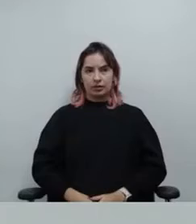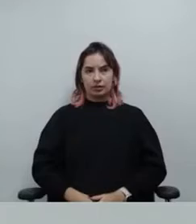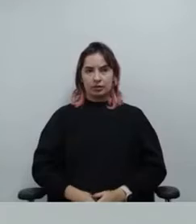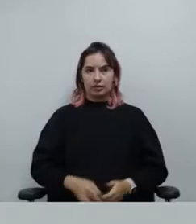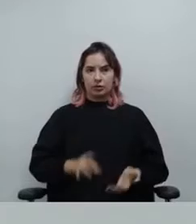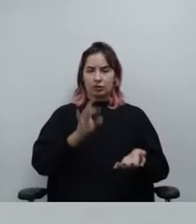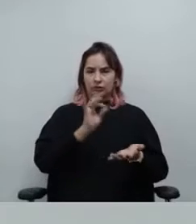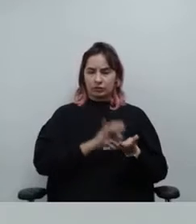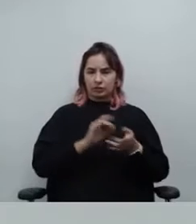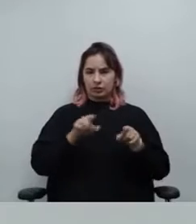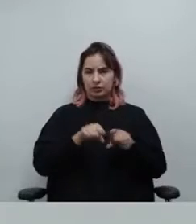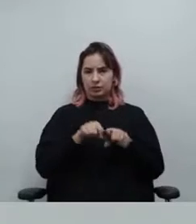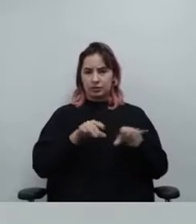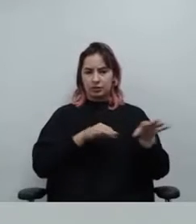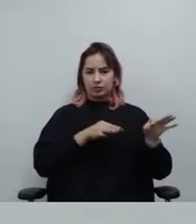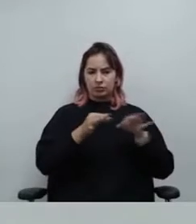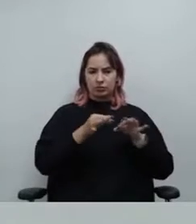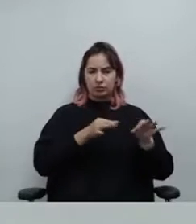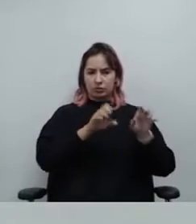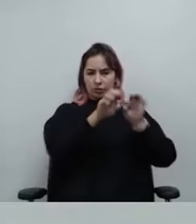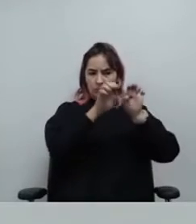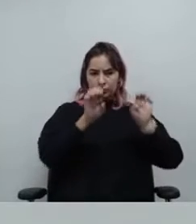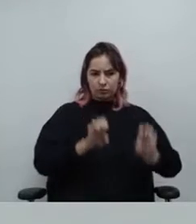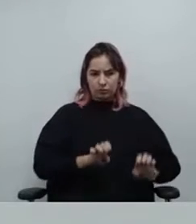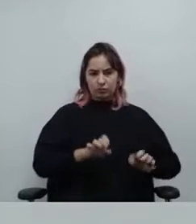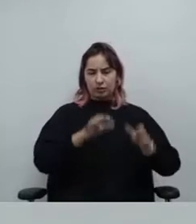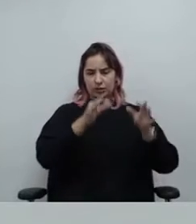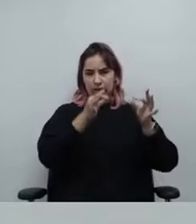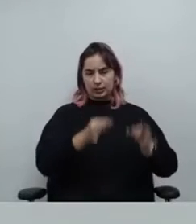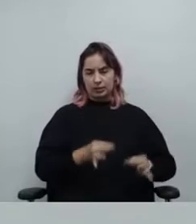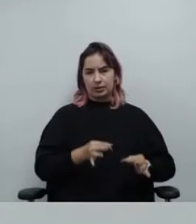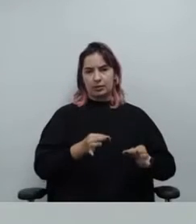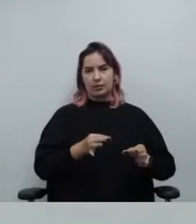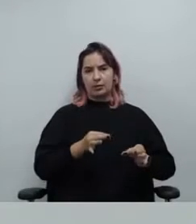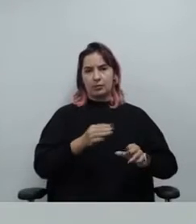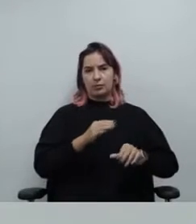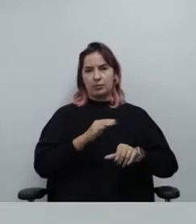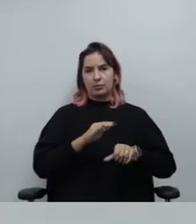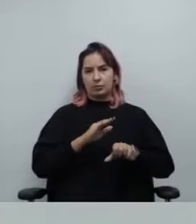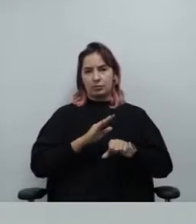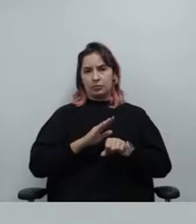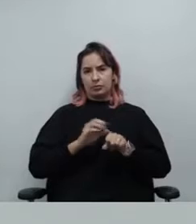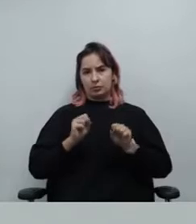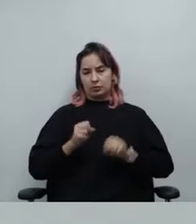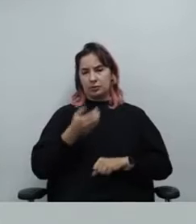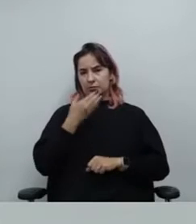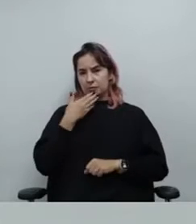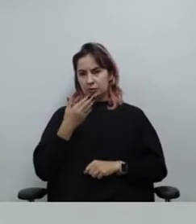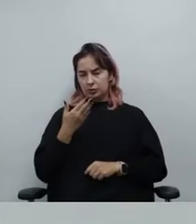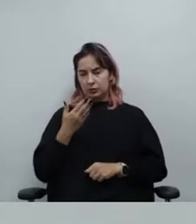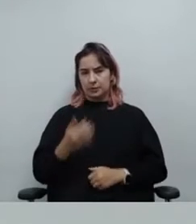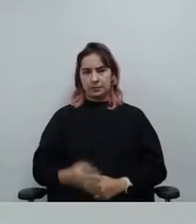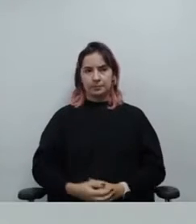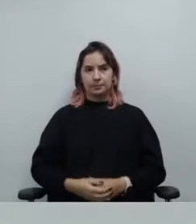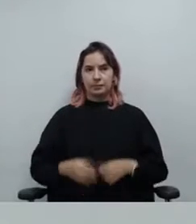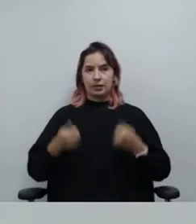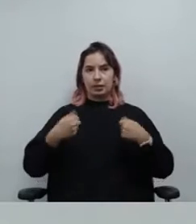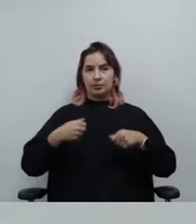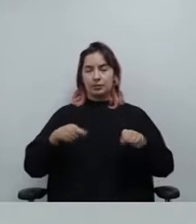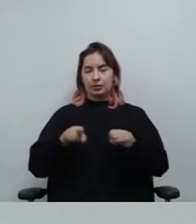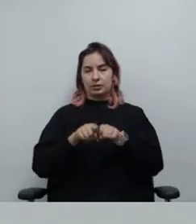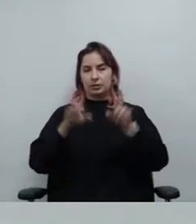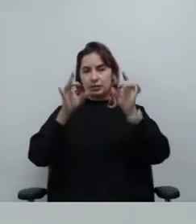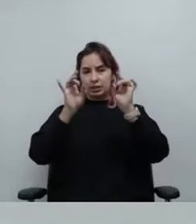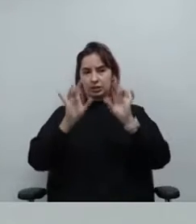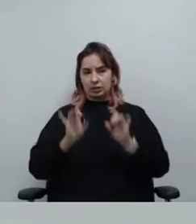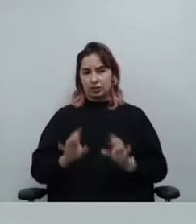oficiais, enfim, com uma estrutura adequada para, de fato, fazer frente a essas demandas. É preciso destacar também